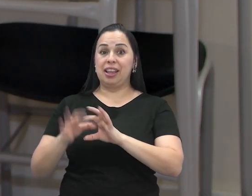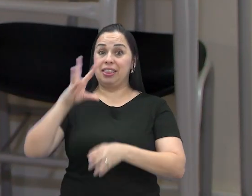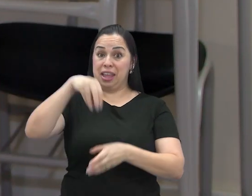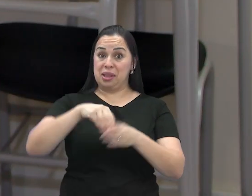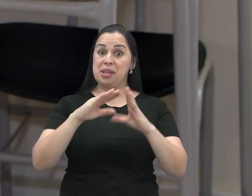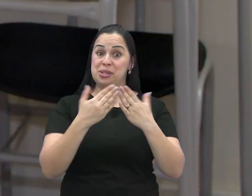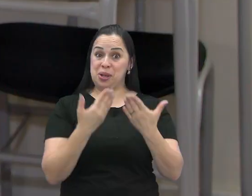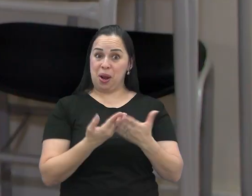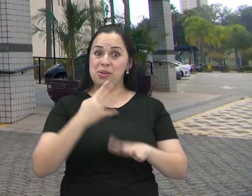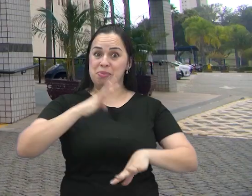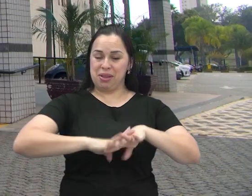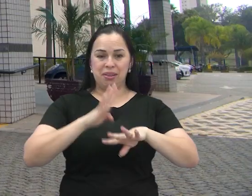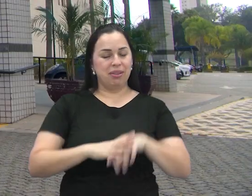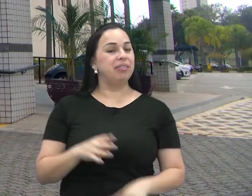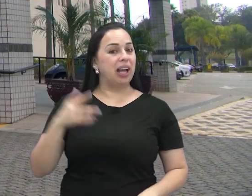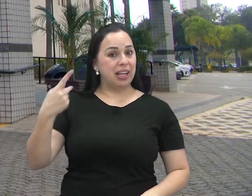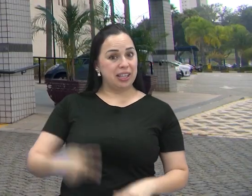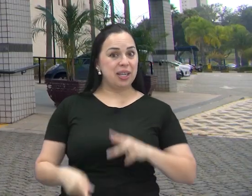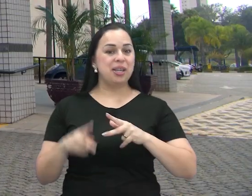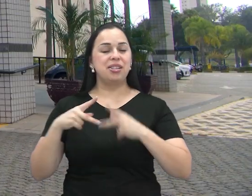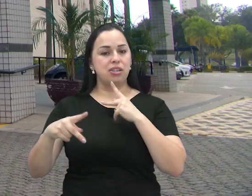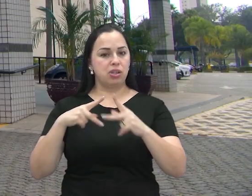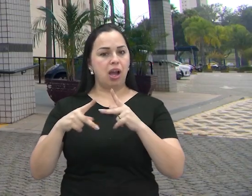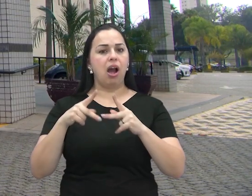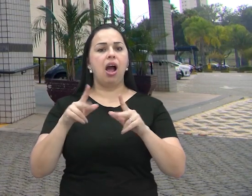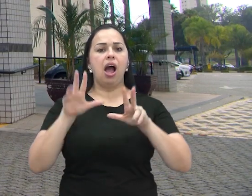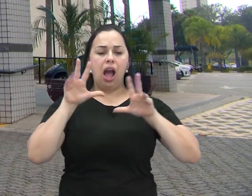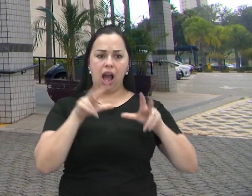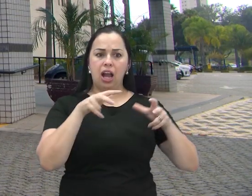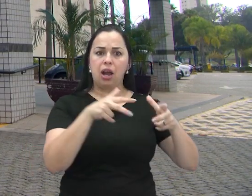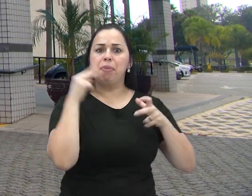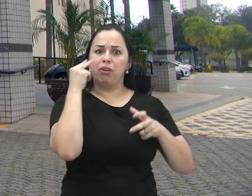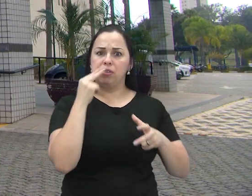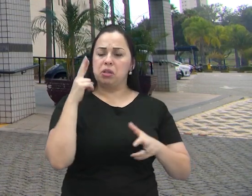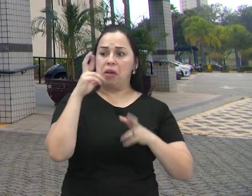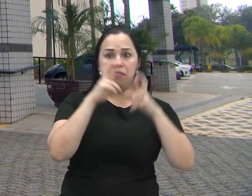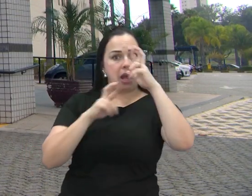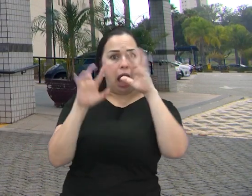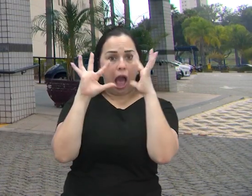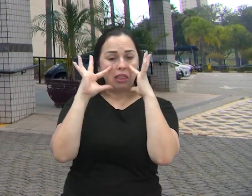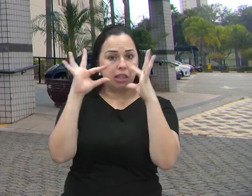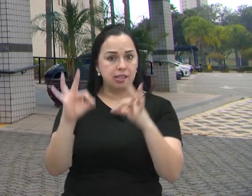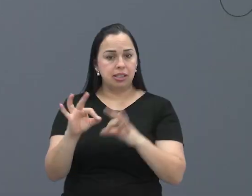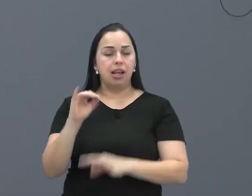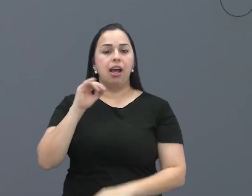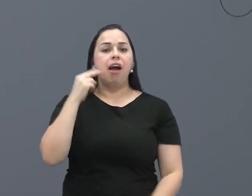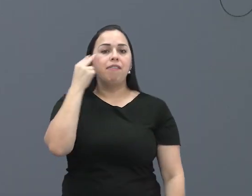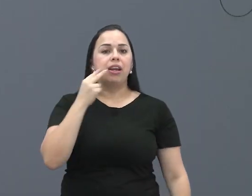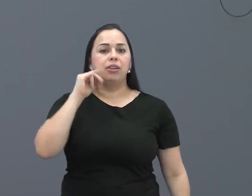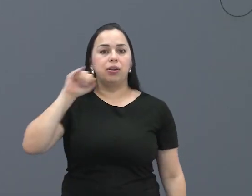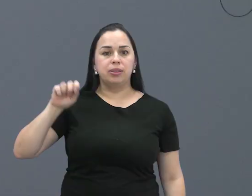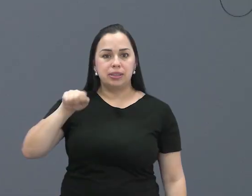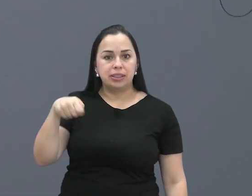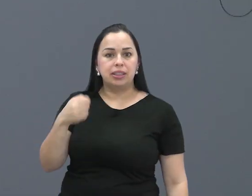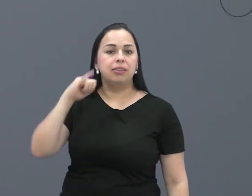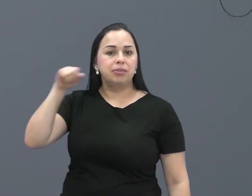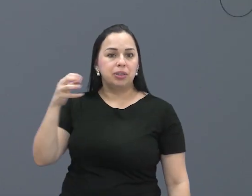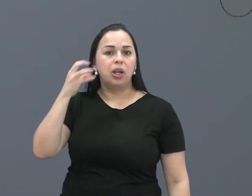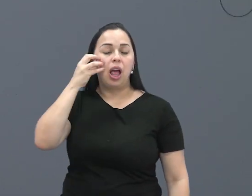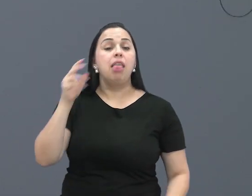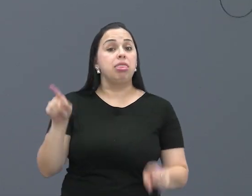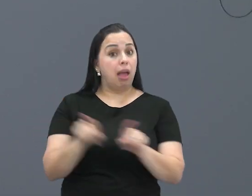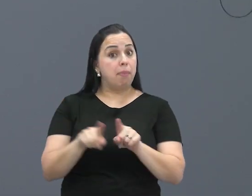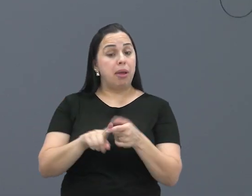Olimpíadas Internas de Matemática. Em São José, a Câmara Municipal segue atenta à aplicação da nova regra. A vereadora Juliana Fraga,